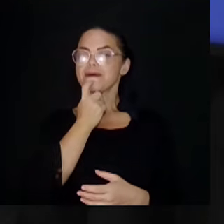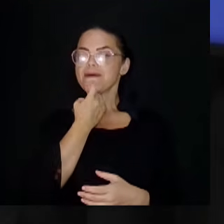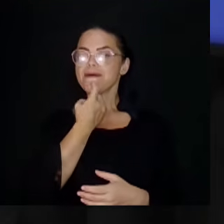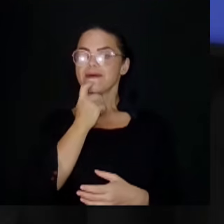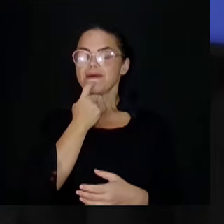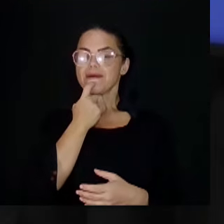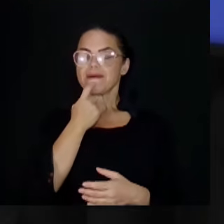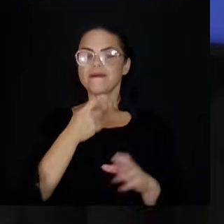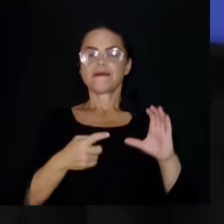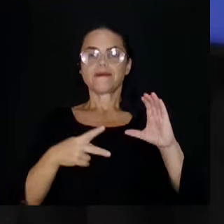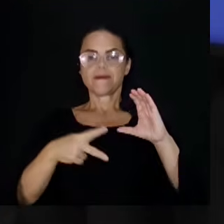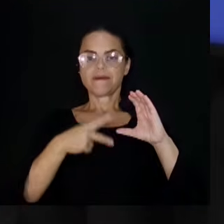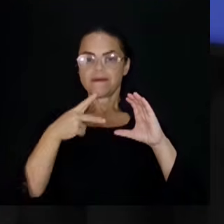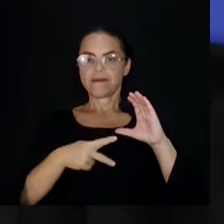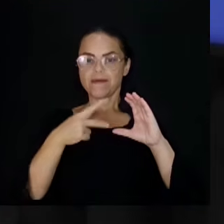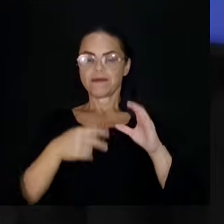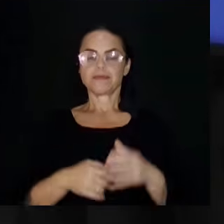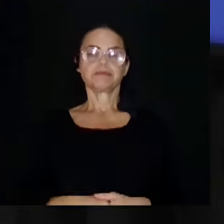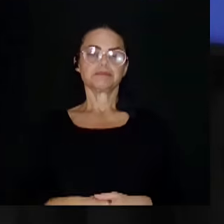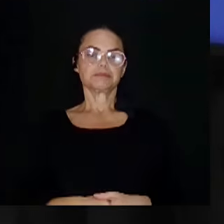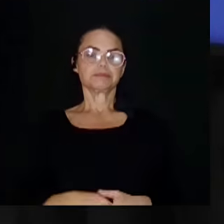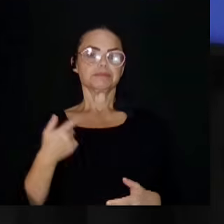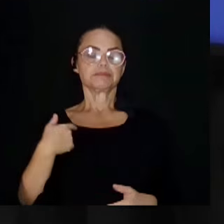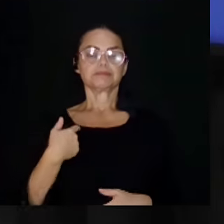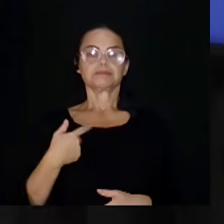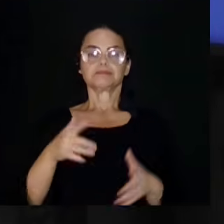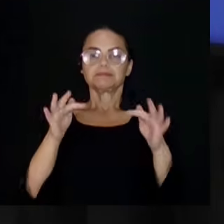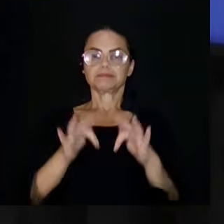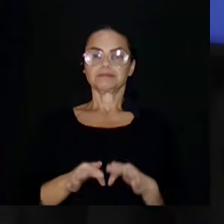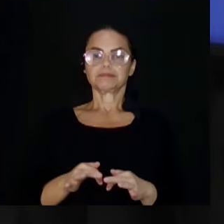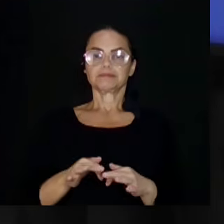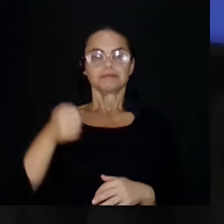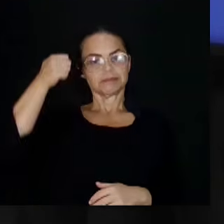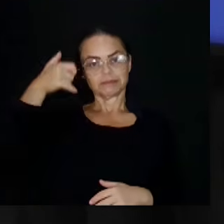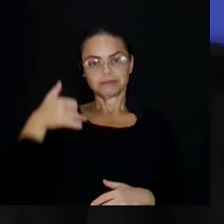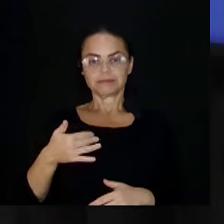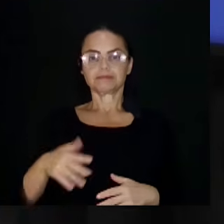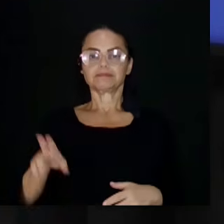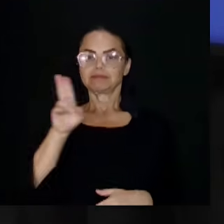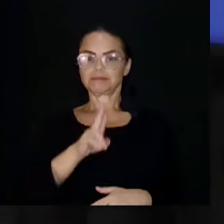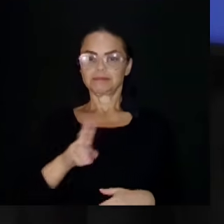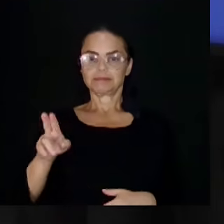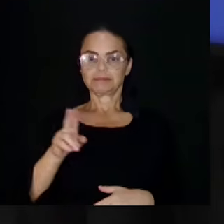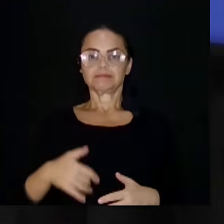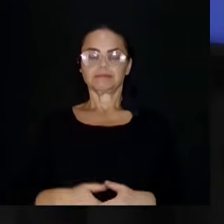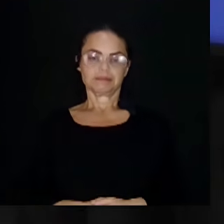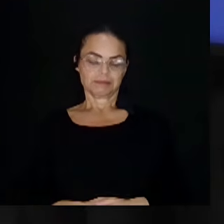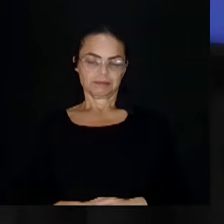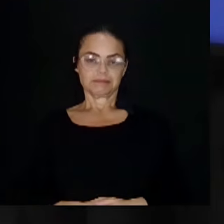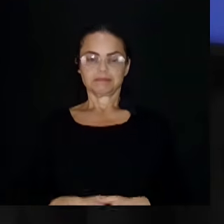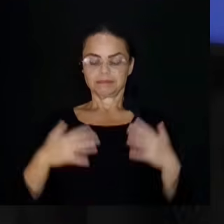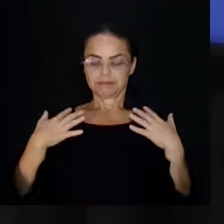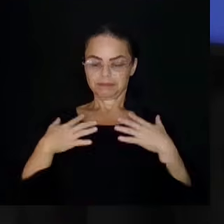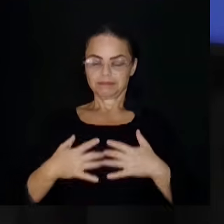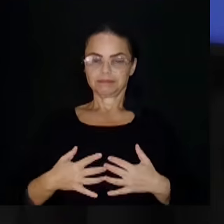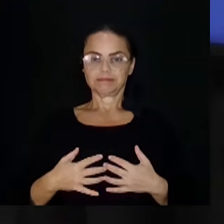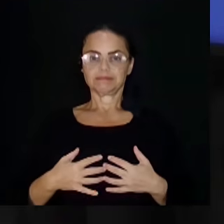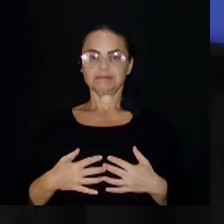Municipal. E terminando a minha audiodescrição, eu estou usando uma camiseta polo, ou melhor,